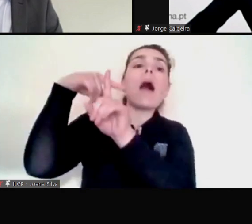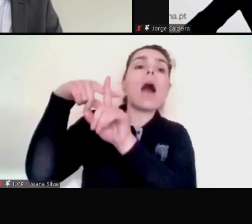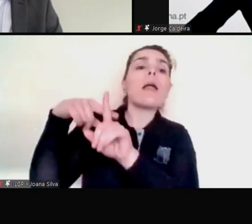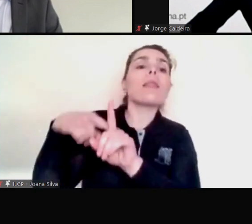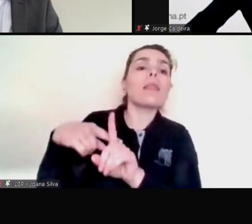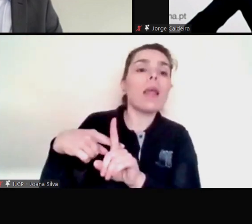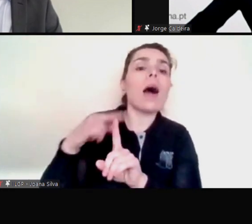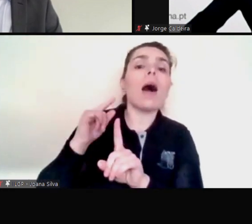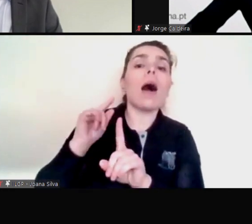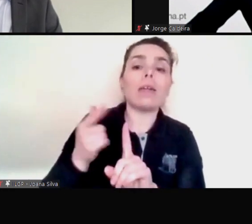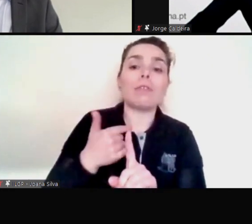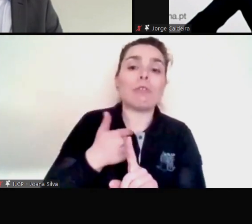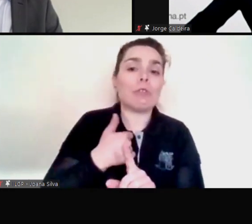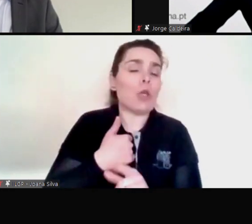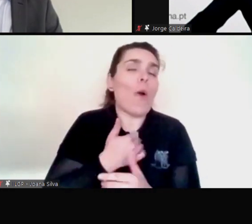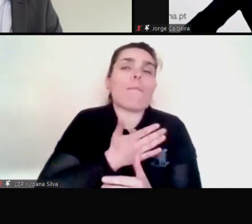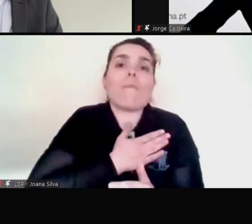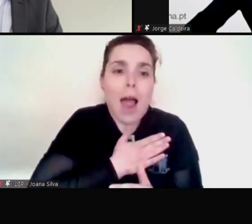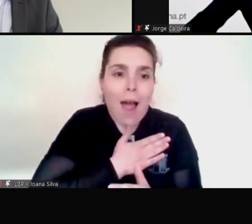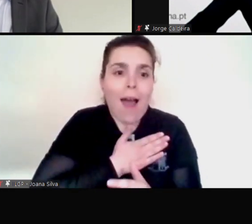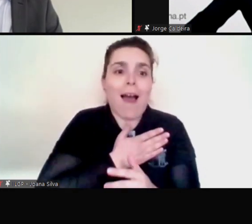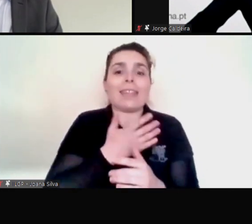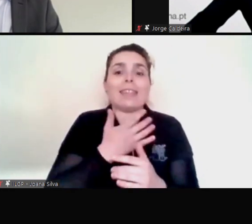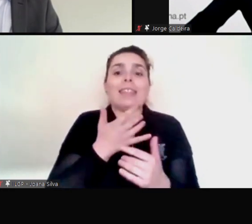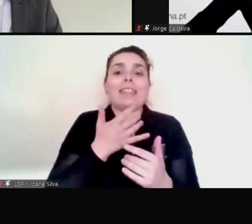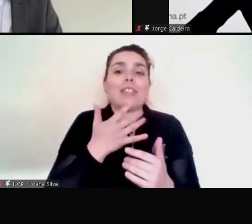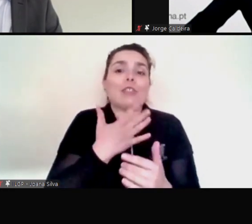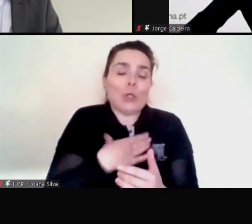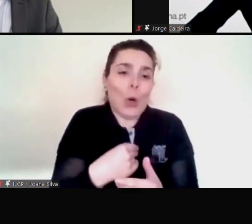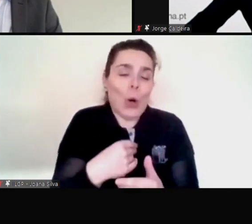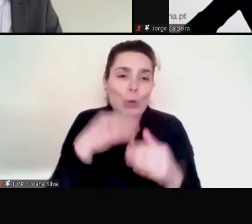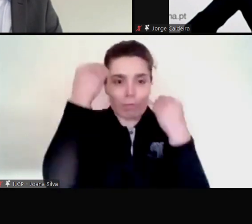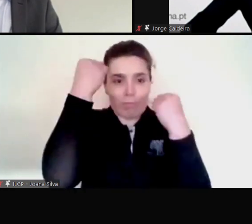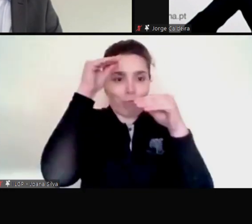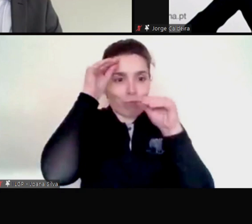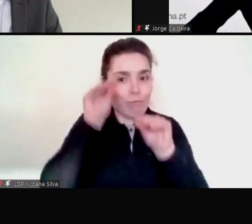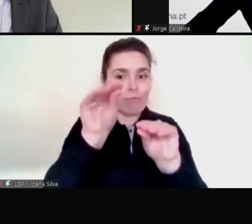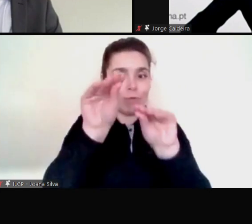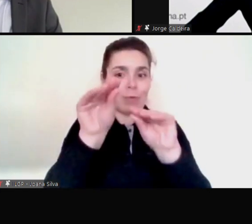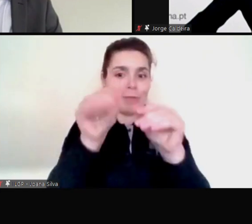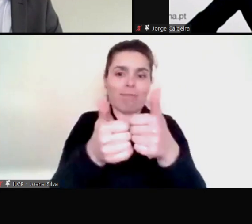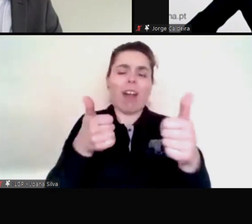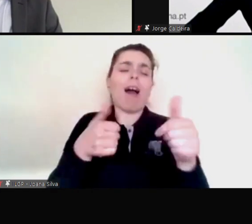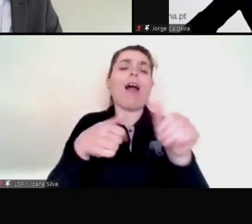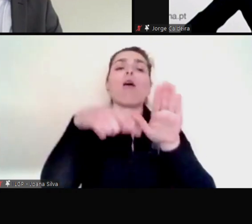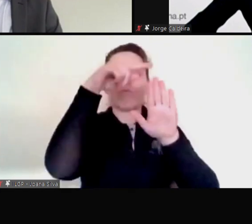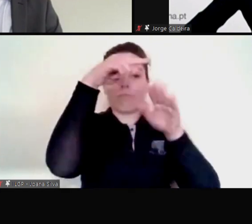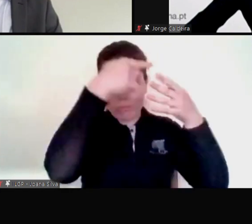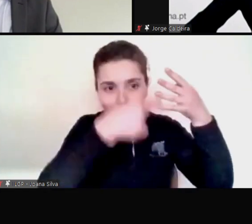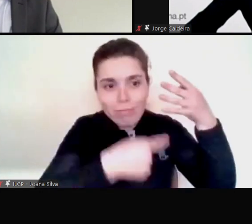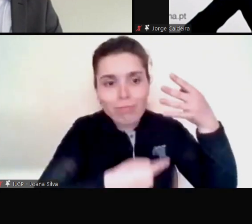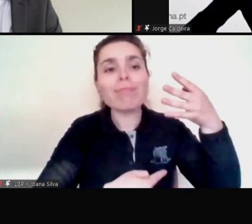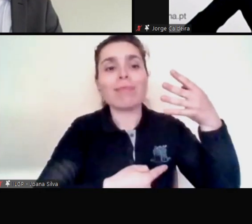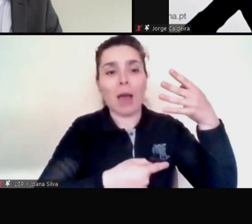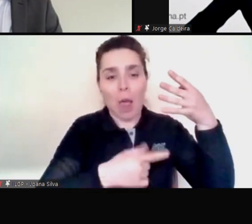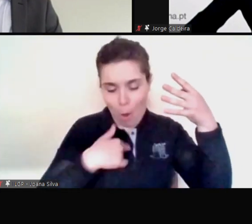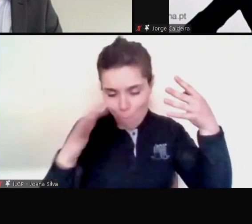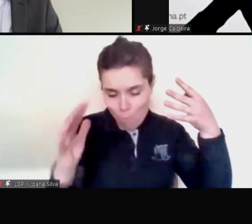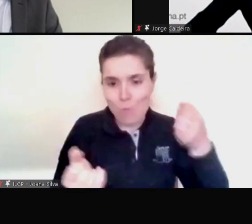sendo eu uma adepta e uma entusiasta do e-learning, não tenho dificuldade em fazer uma lista imensa. Portanto, fiz aqui um